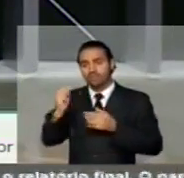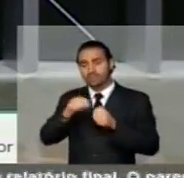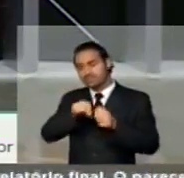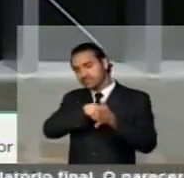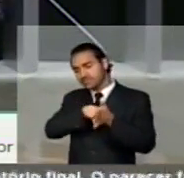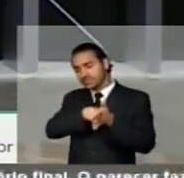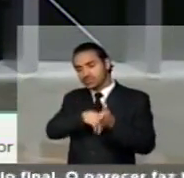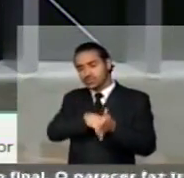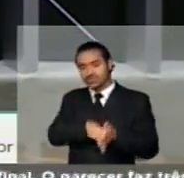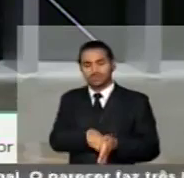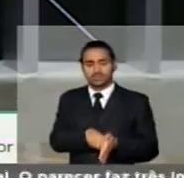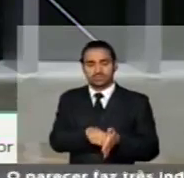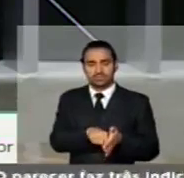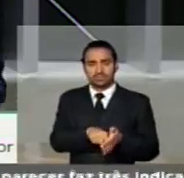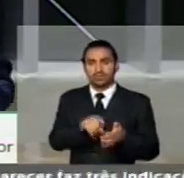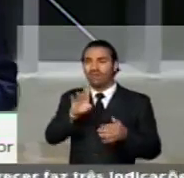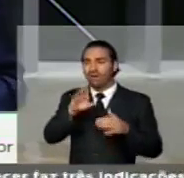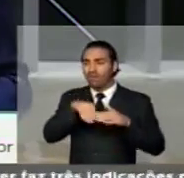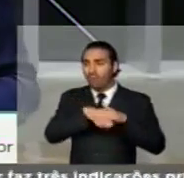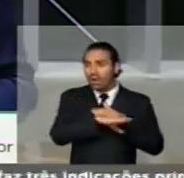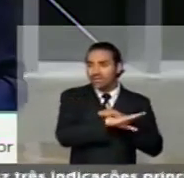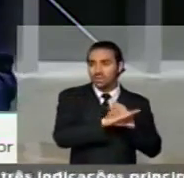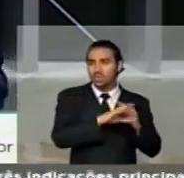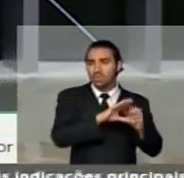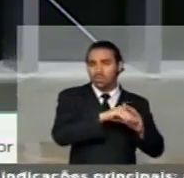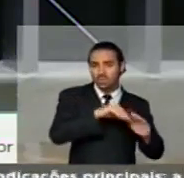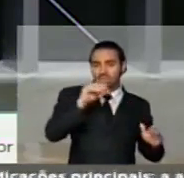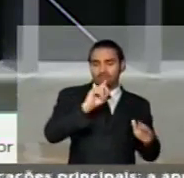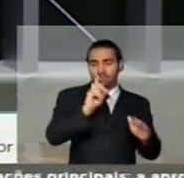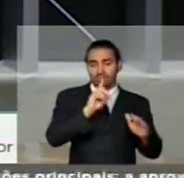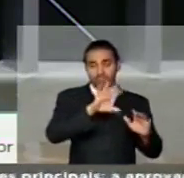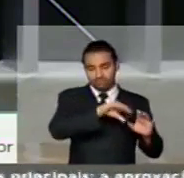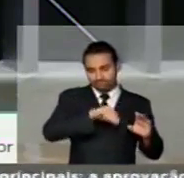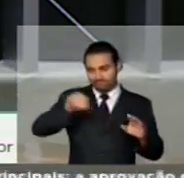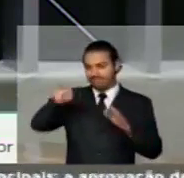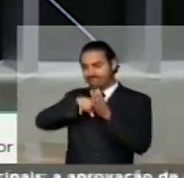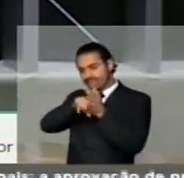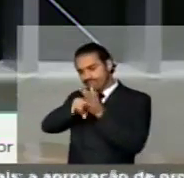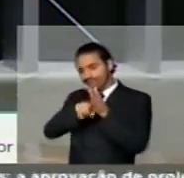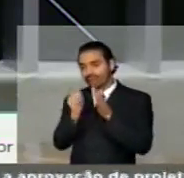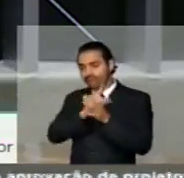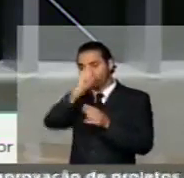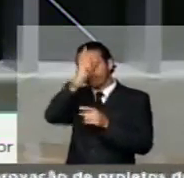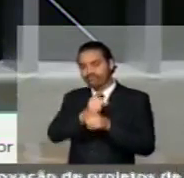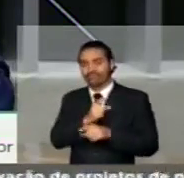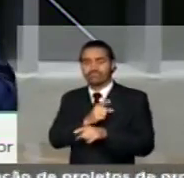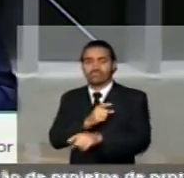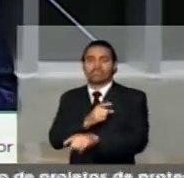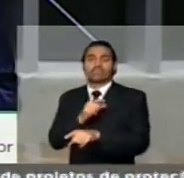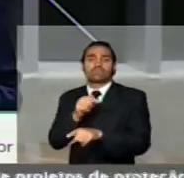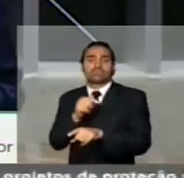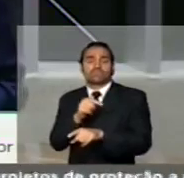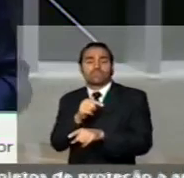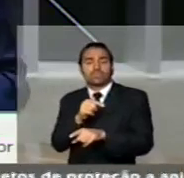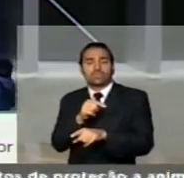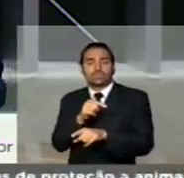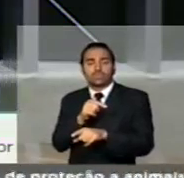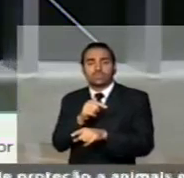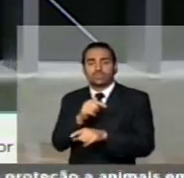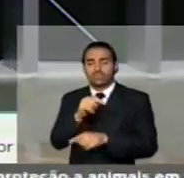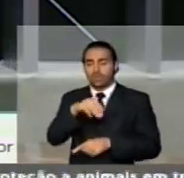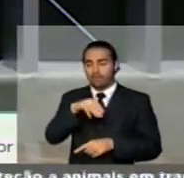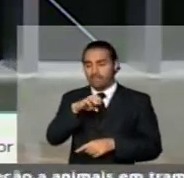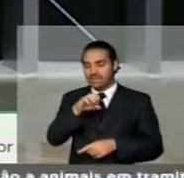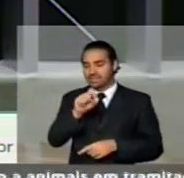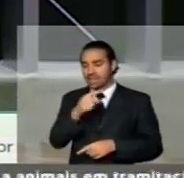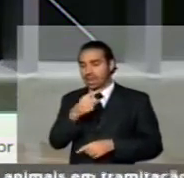se desarquivou o chamado mensalão tucano. Portanto, é uma demonstração clara e importante